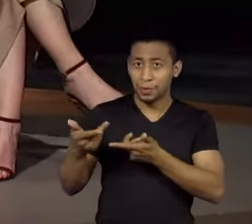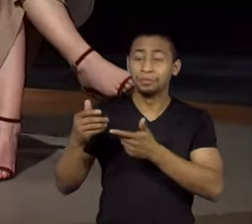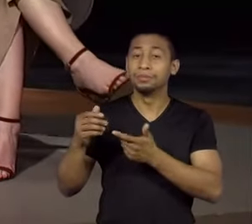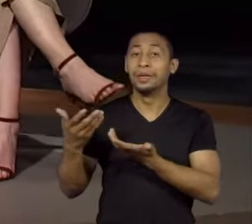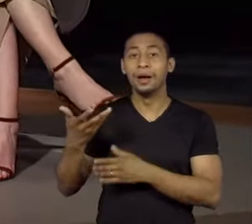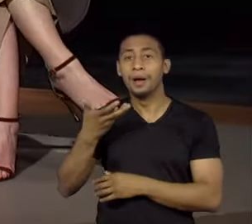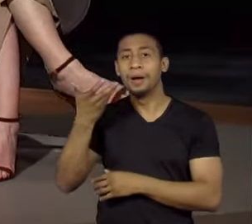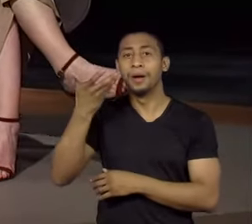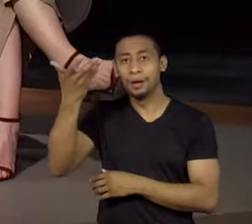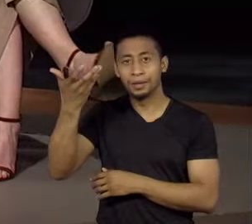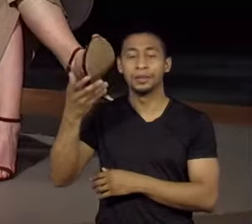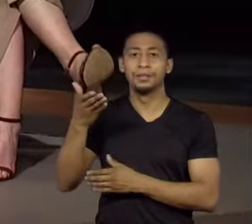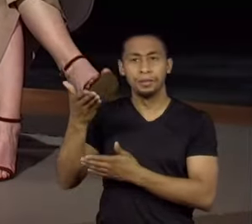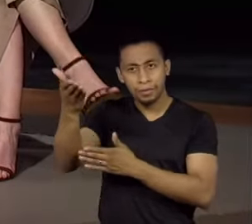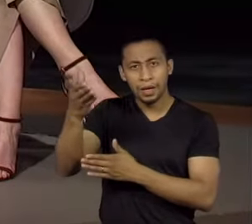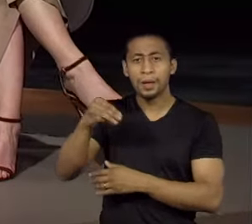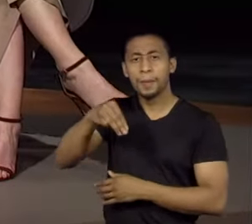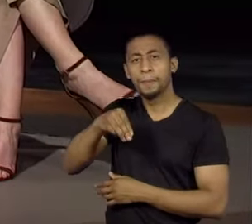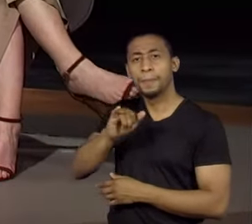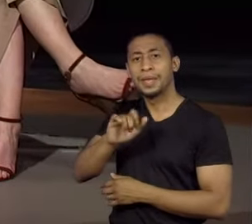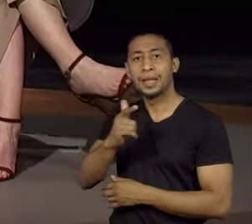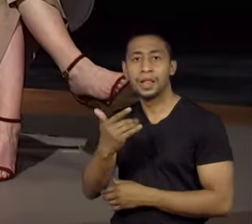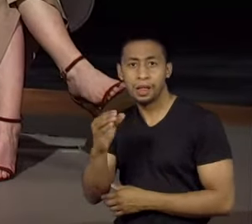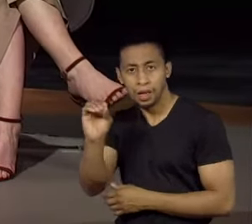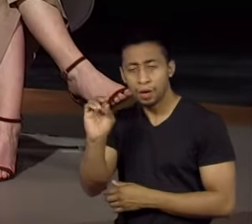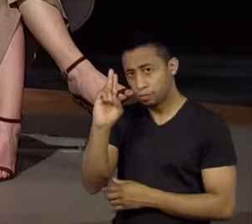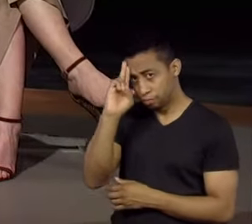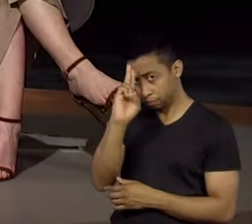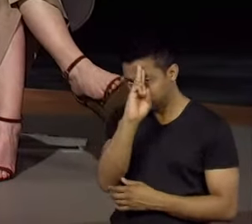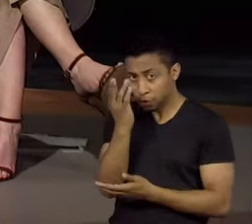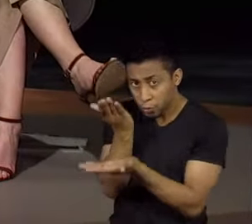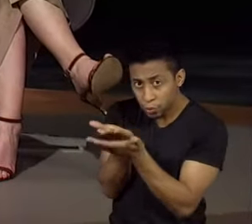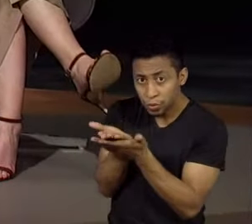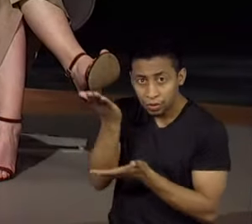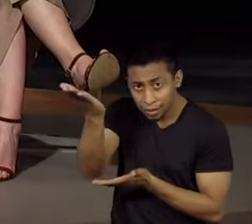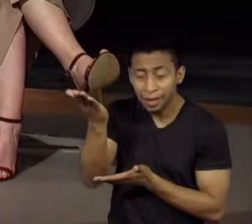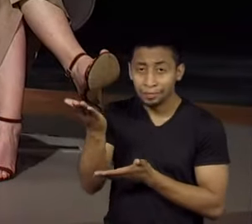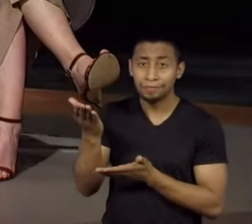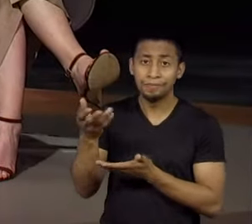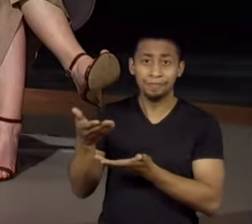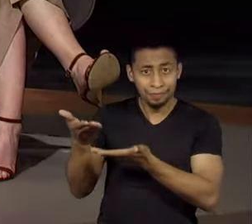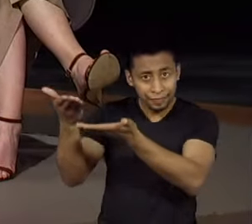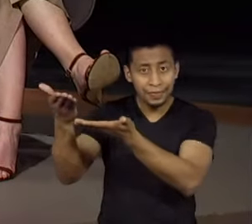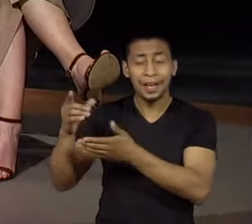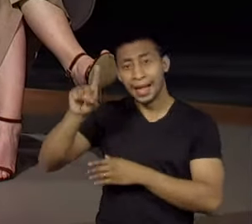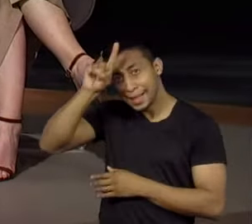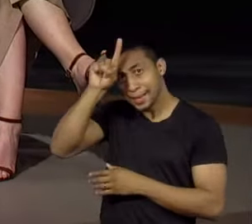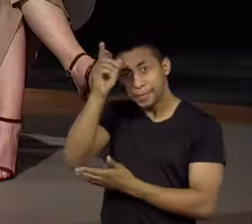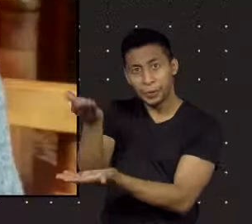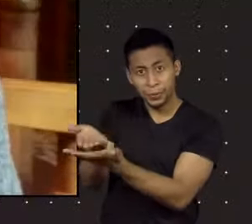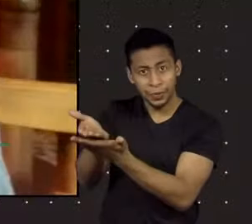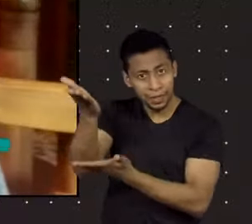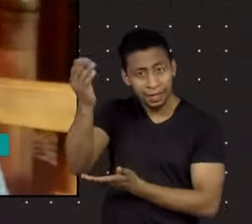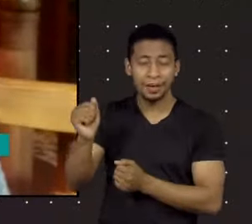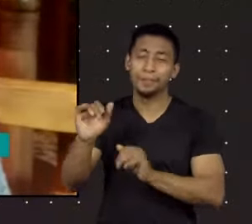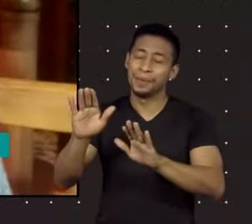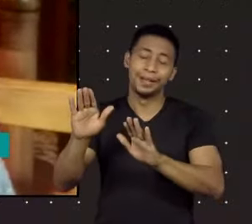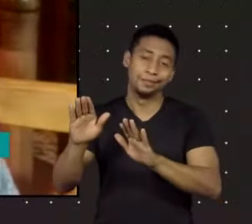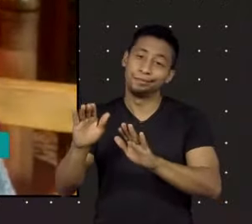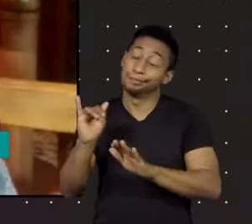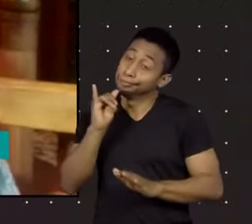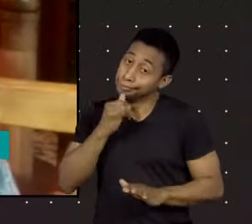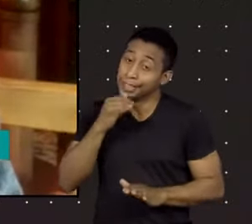para Milão estudar. A mulher dele queria que ele fosse para a Alemanha, aí ele seria um compositor wagneriano. Mas ele, felizmente, foi para a Itália,